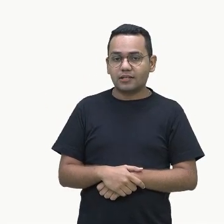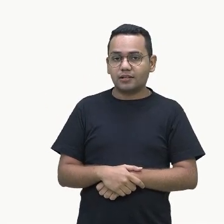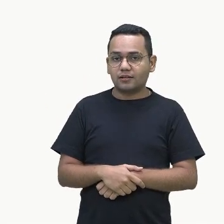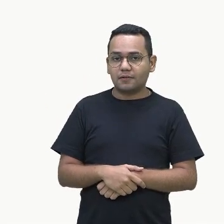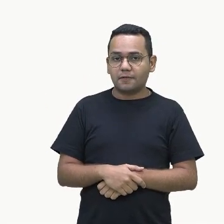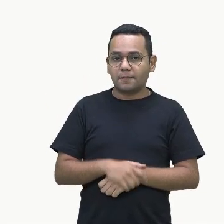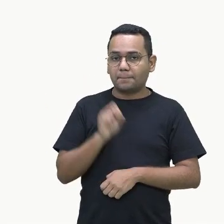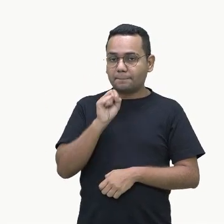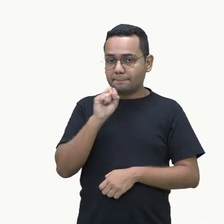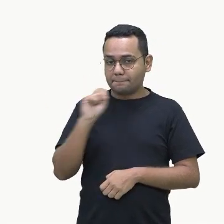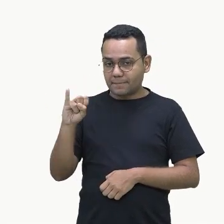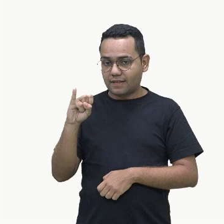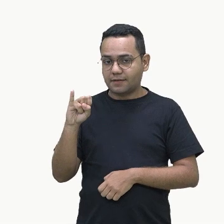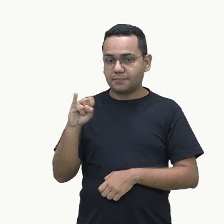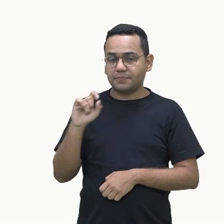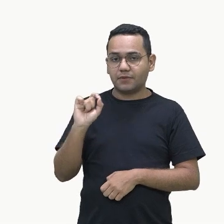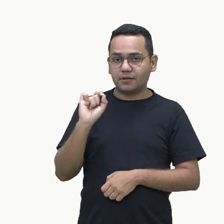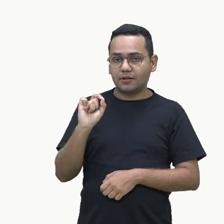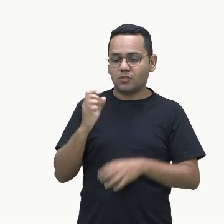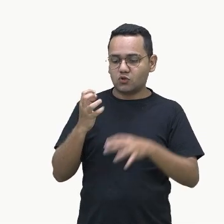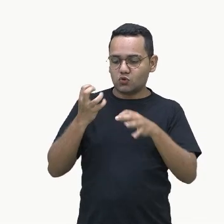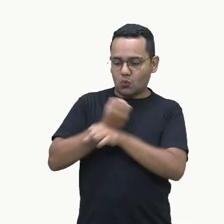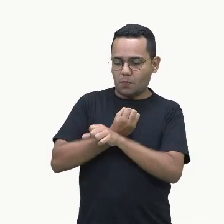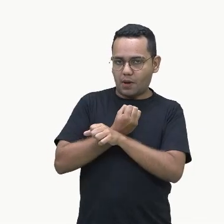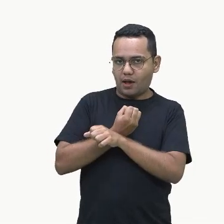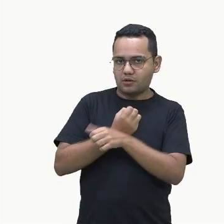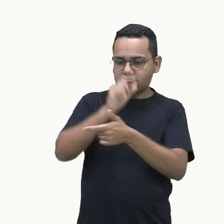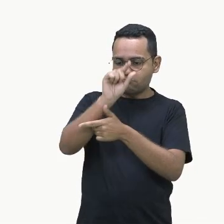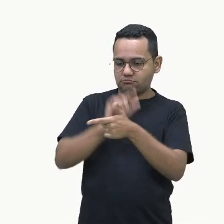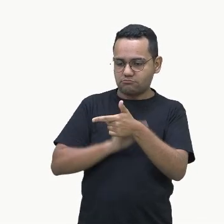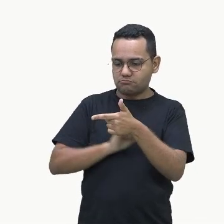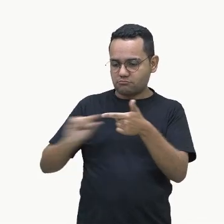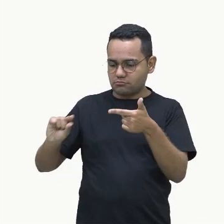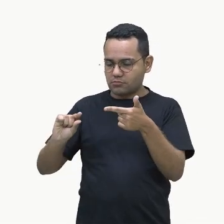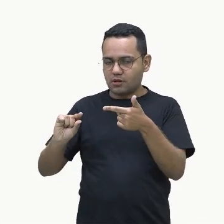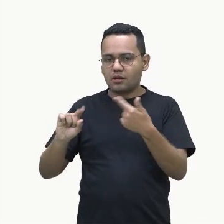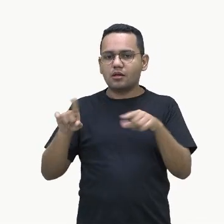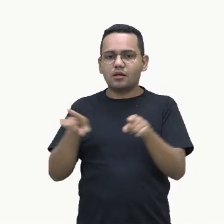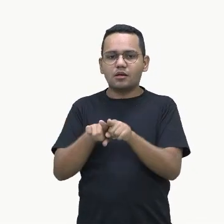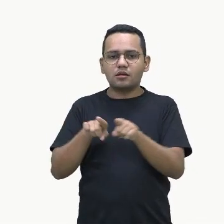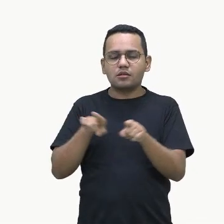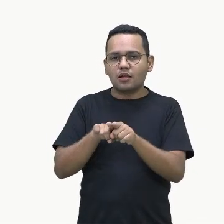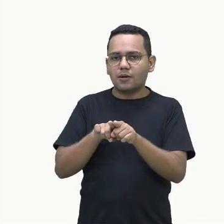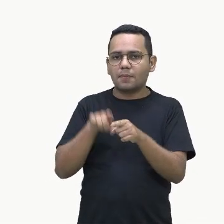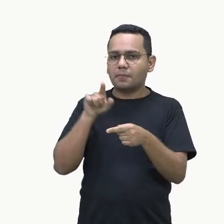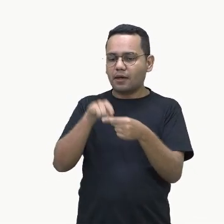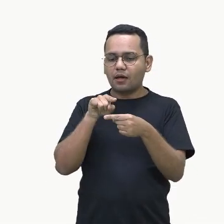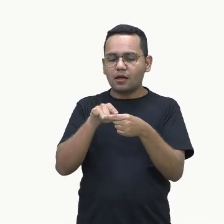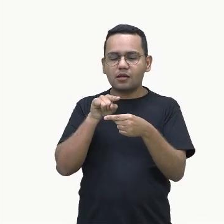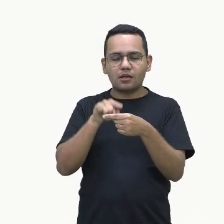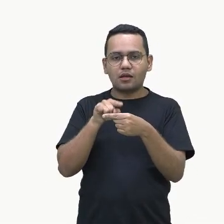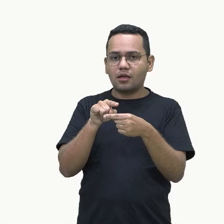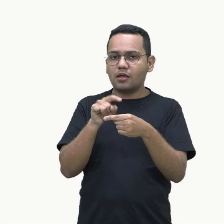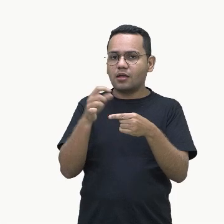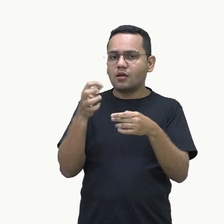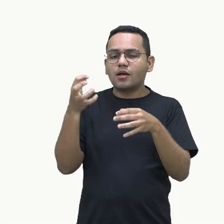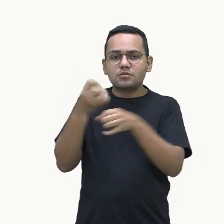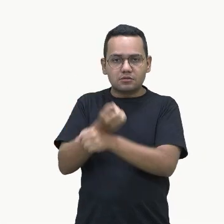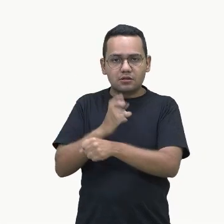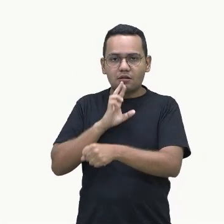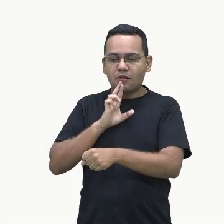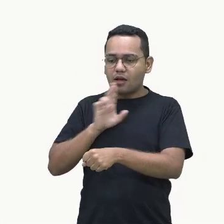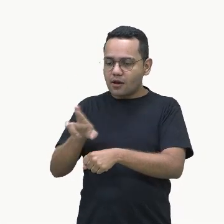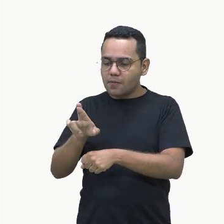aqui os meus dois quadrados nos meus catetos, o resultado dava exatamente o meu quadrado